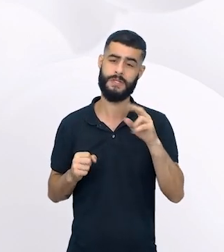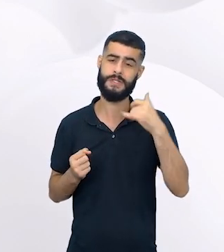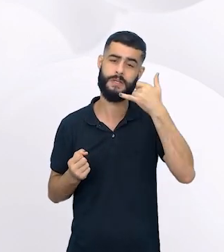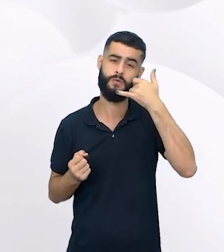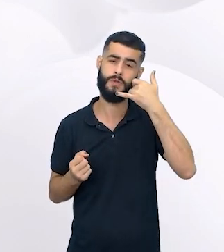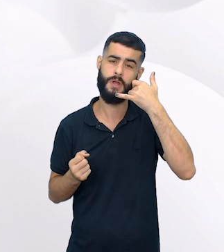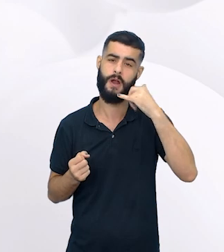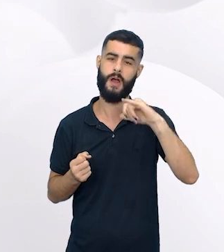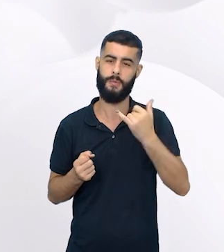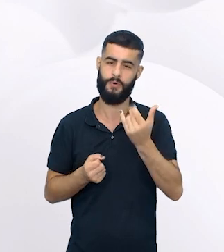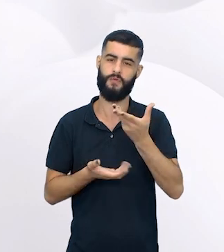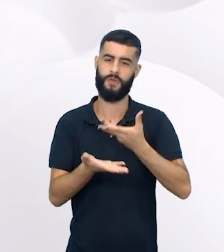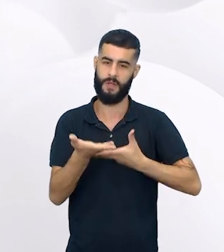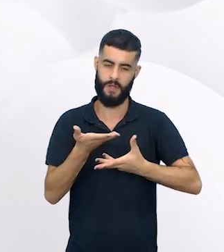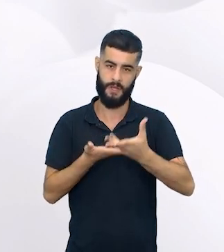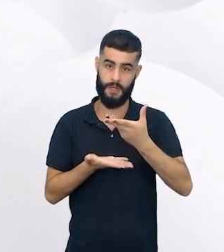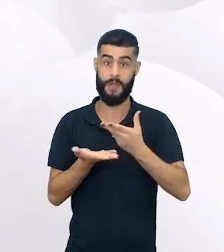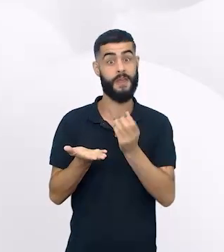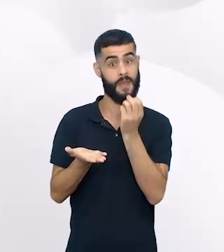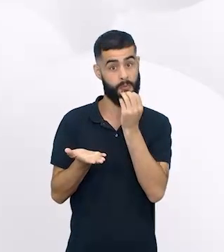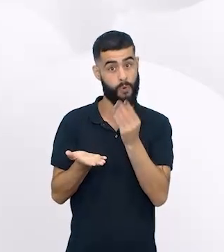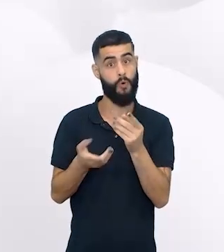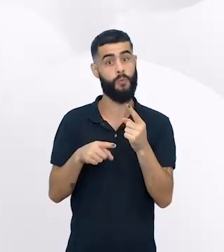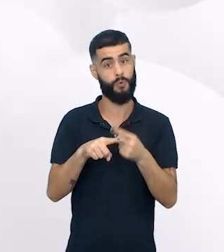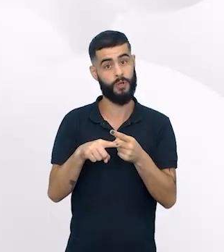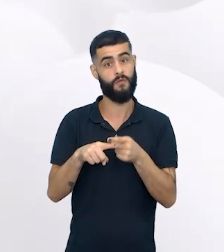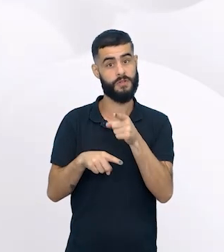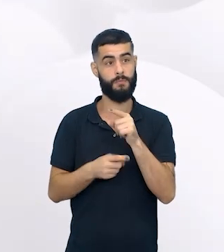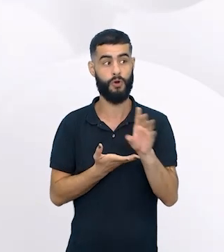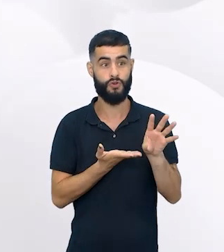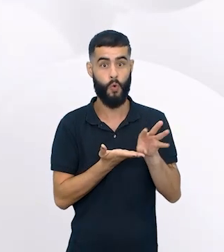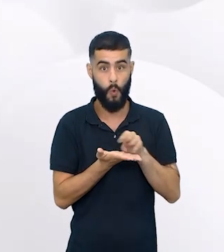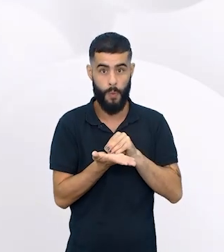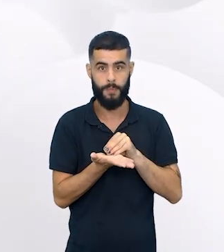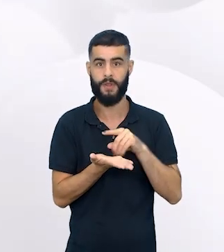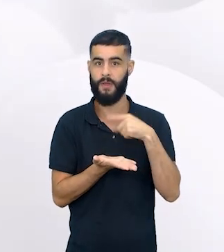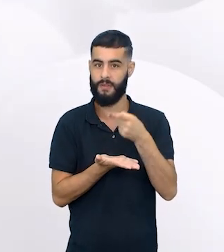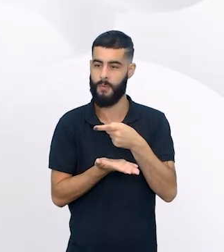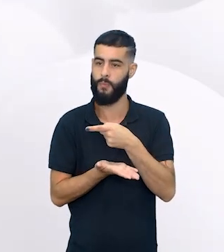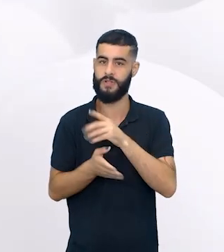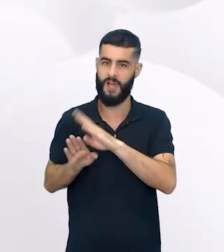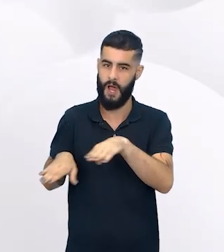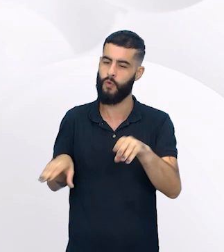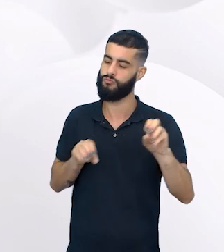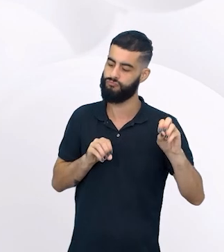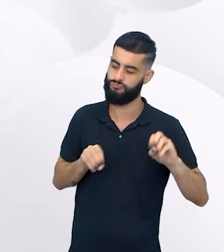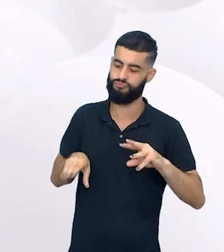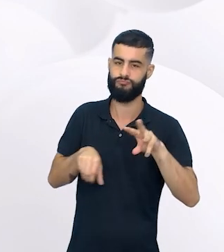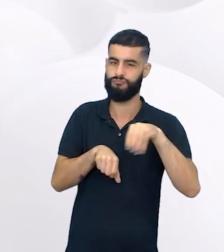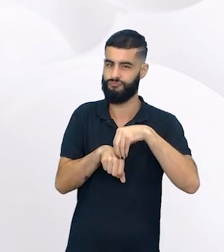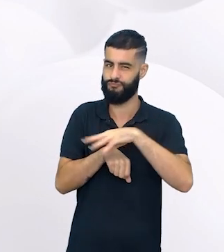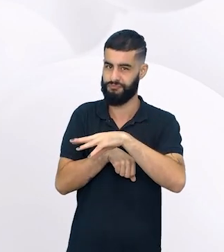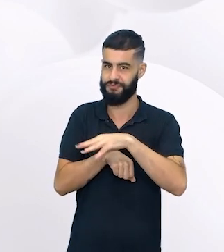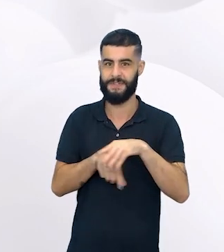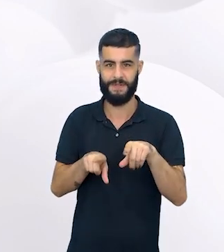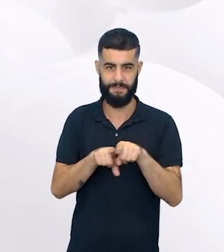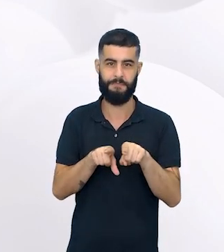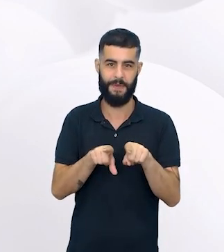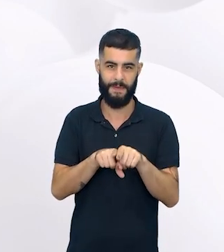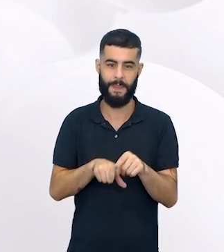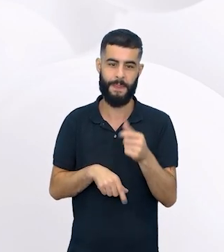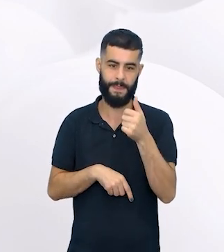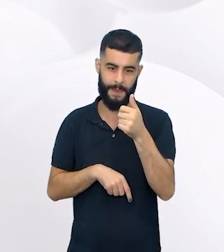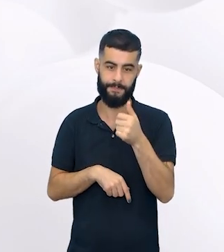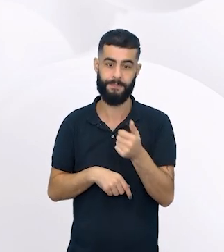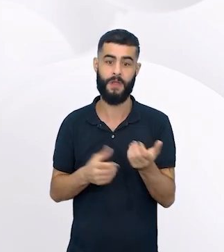consegue replicar com os estudantes. Bem, vamos falar um pouquinho de competências docentes. Baseado